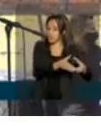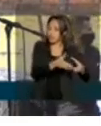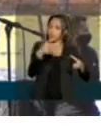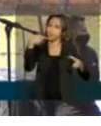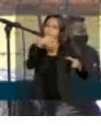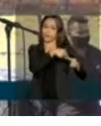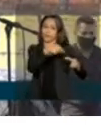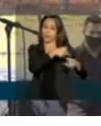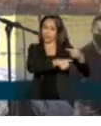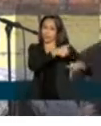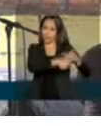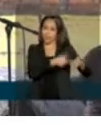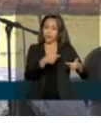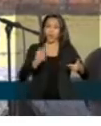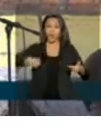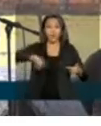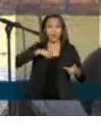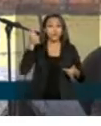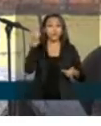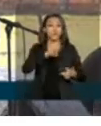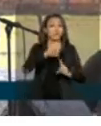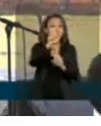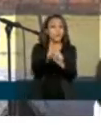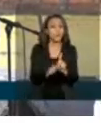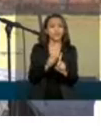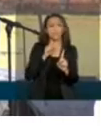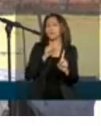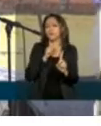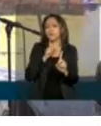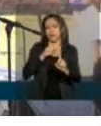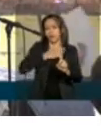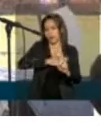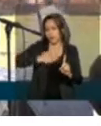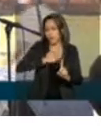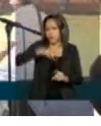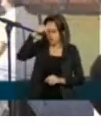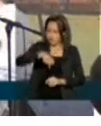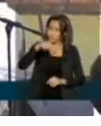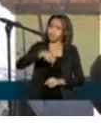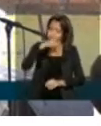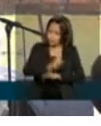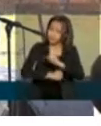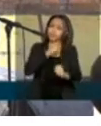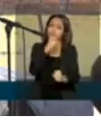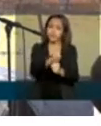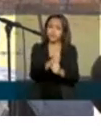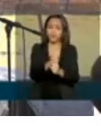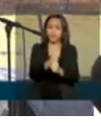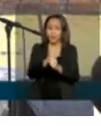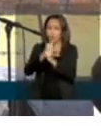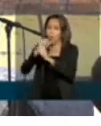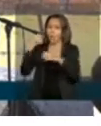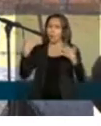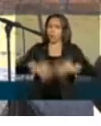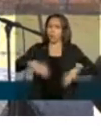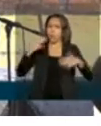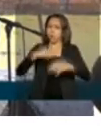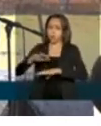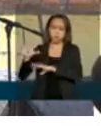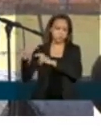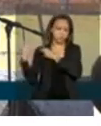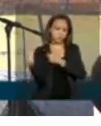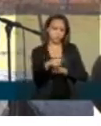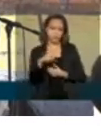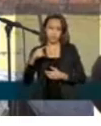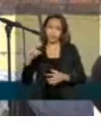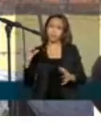nós atingimos agora no mês de agosto do ano de 2020, a maior apreensão de drogas da história do Mato Grosso do